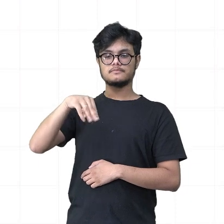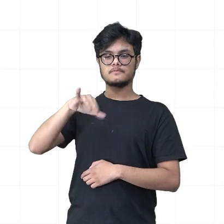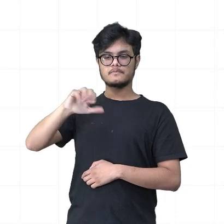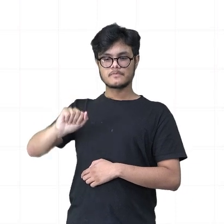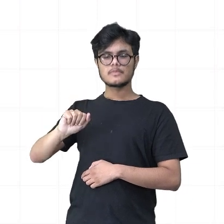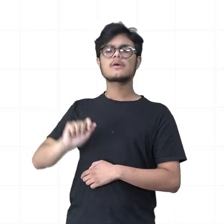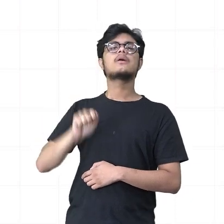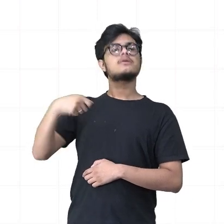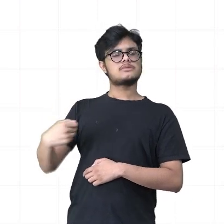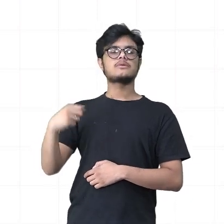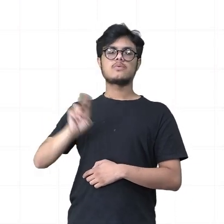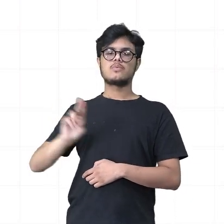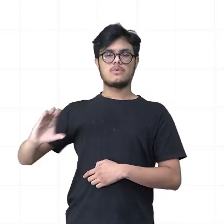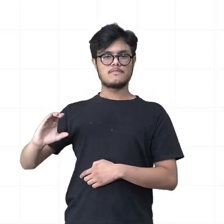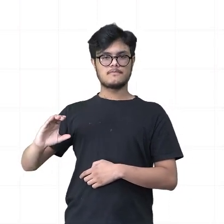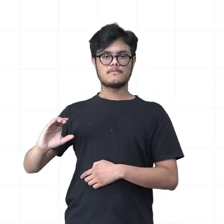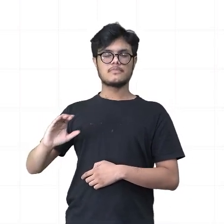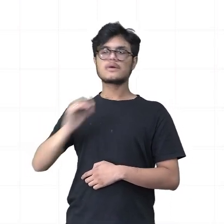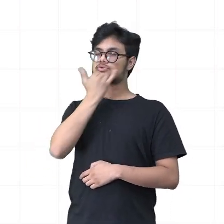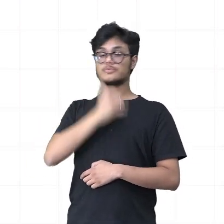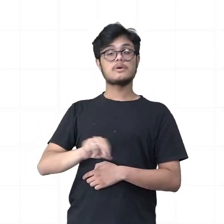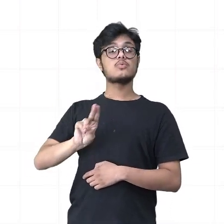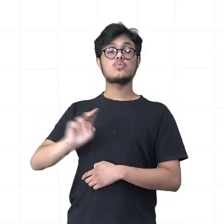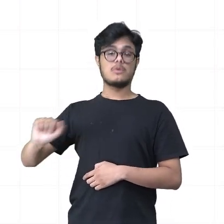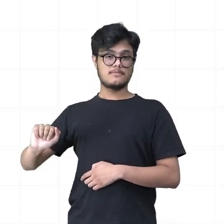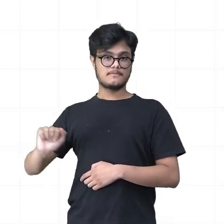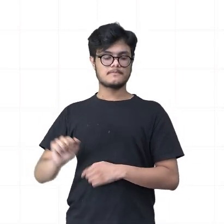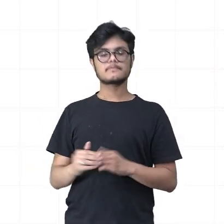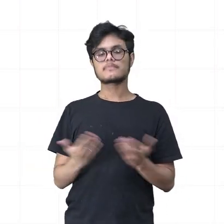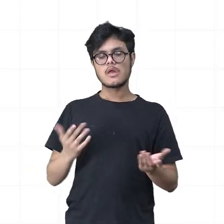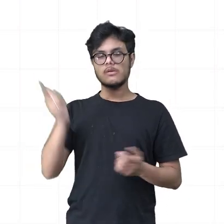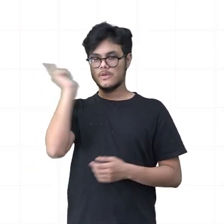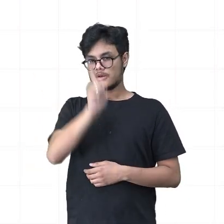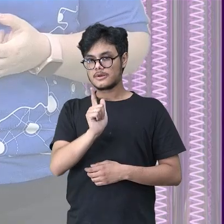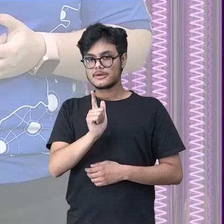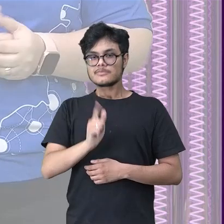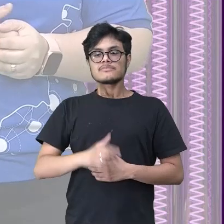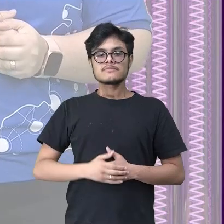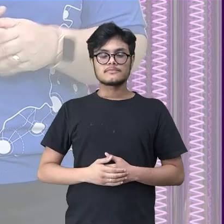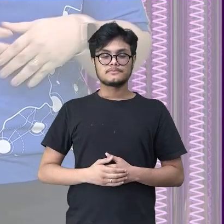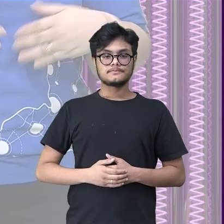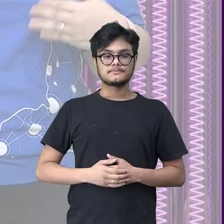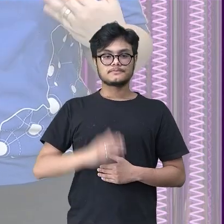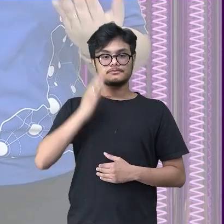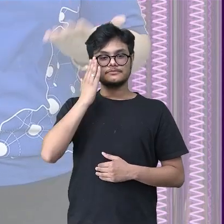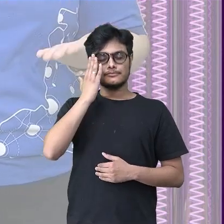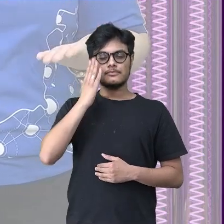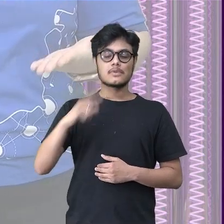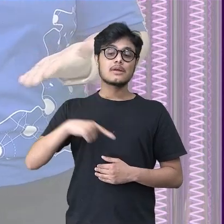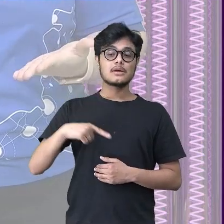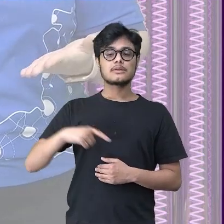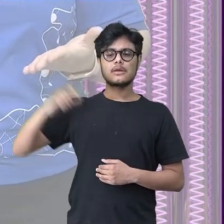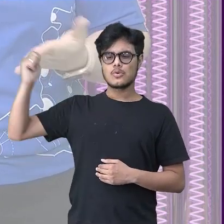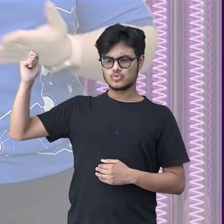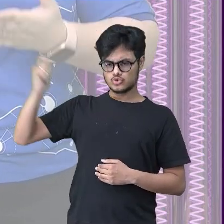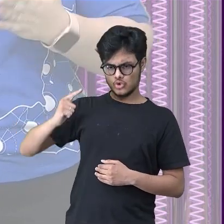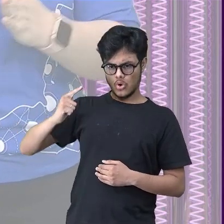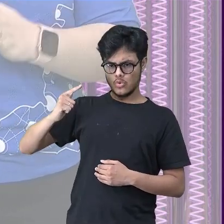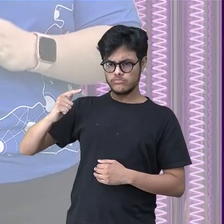unidades de medida para medir distâncias muito grandes, como eu falei para vocês, a distância